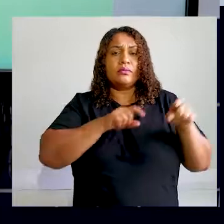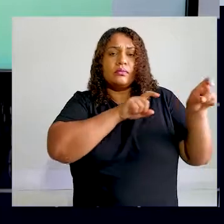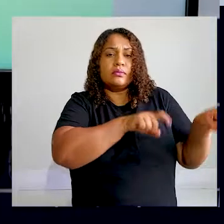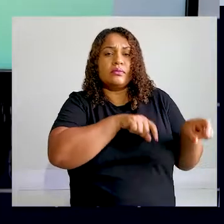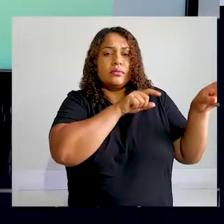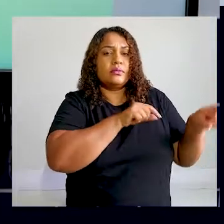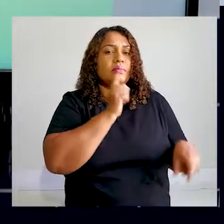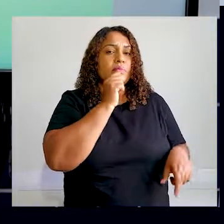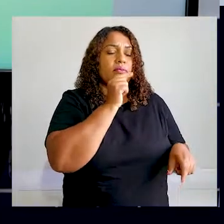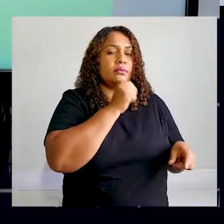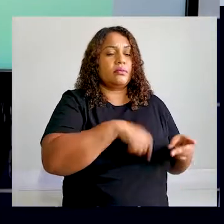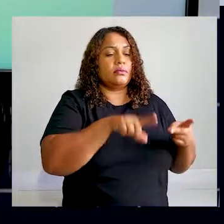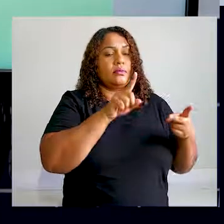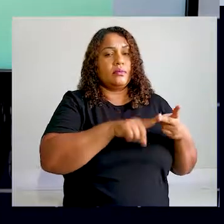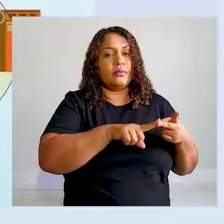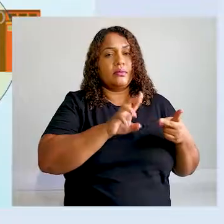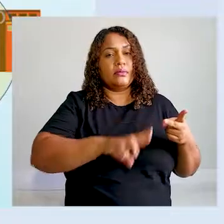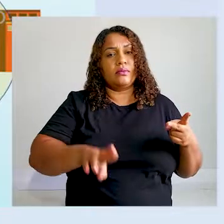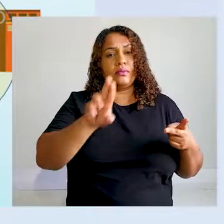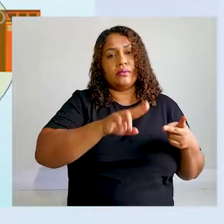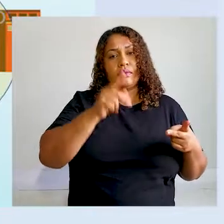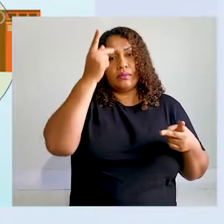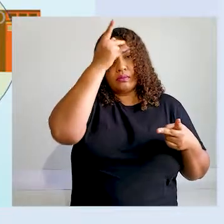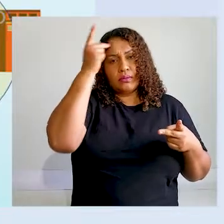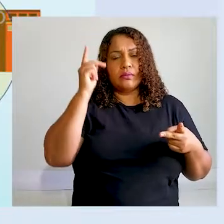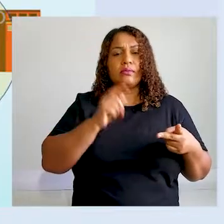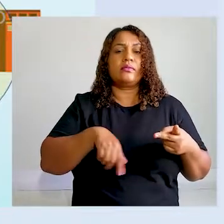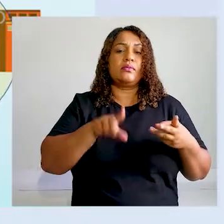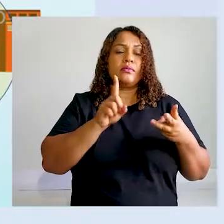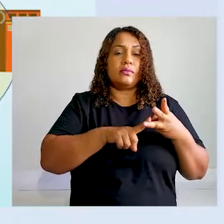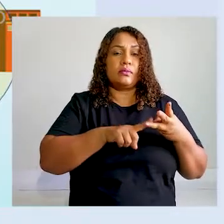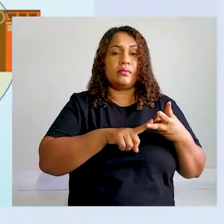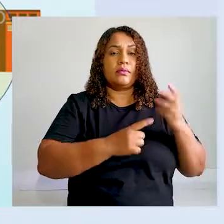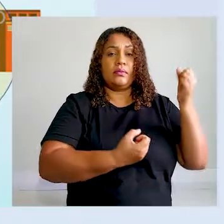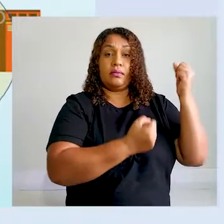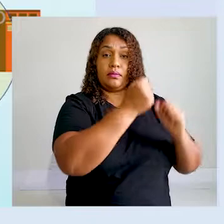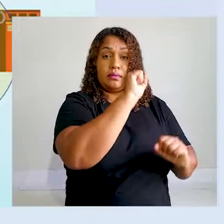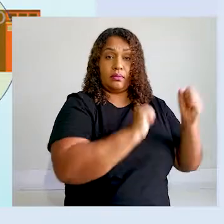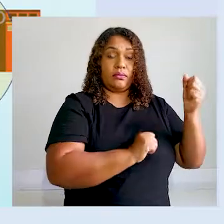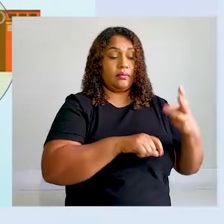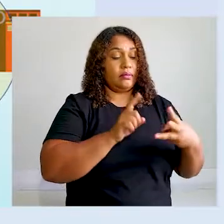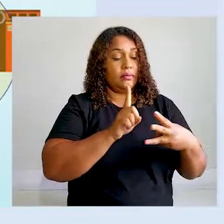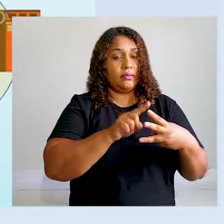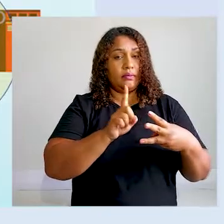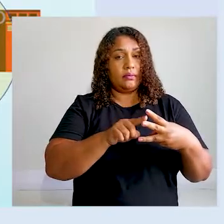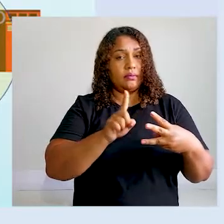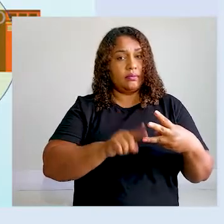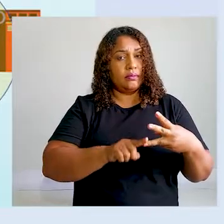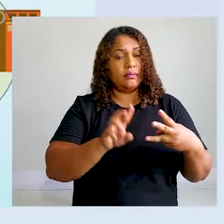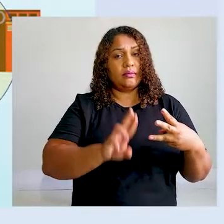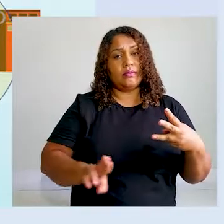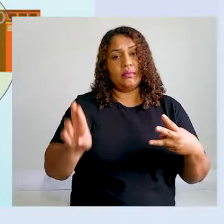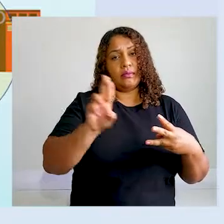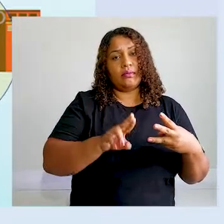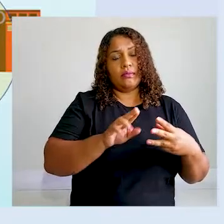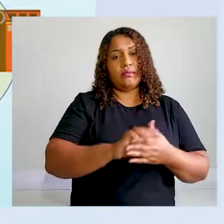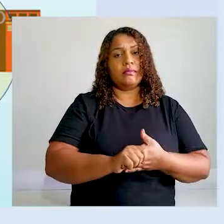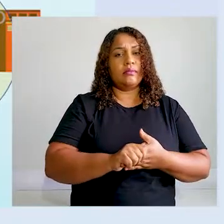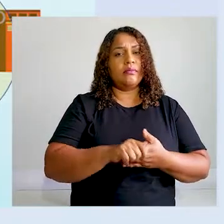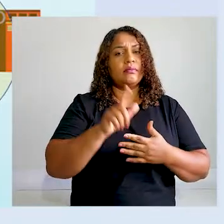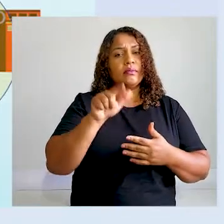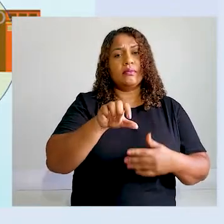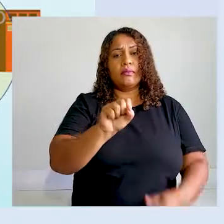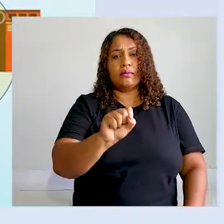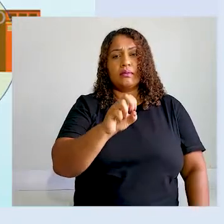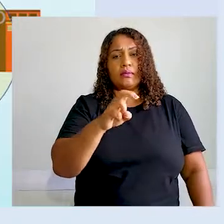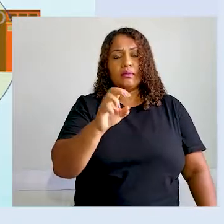a irrigação, o abastecimento humano e o uso da água pela indústria, esses três usos